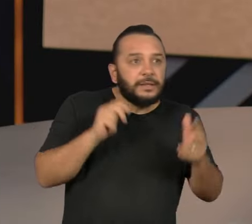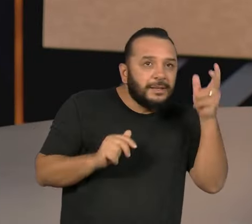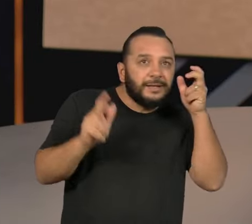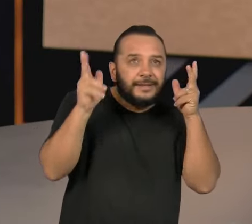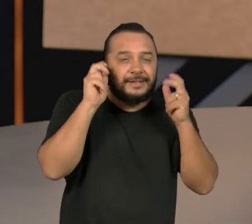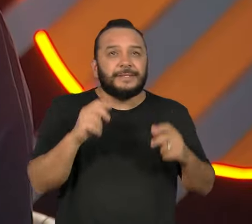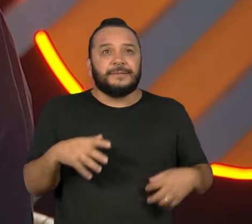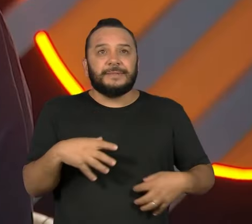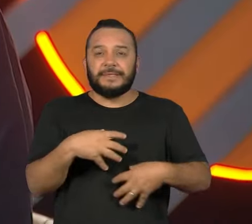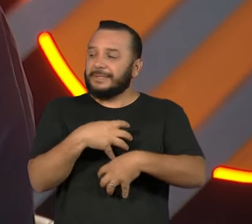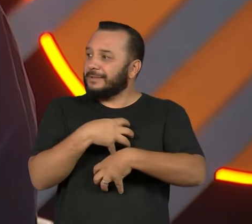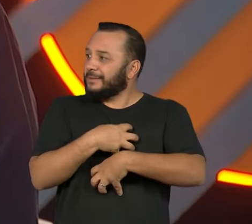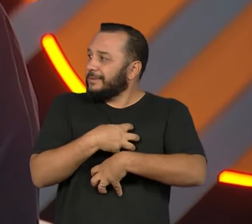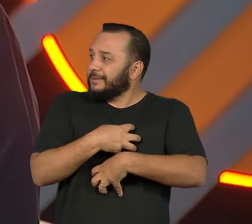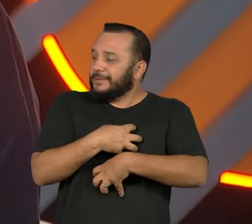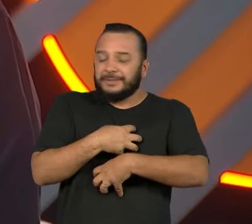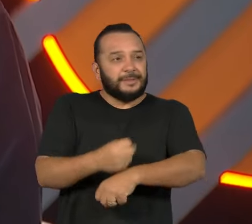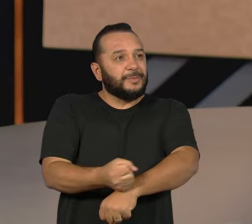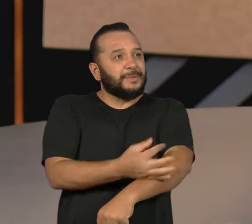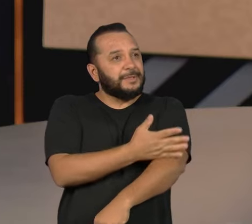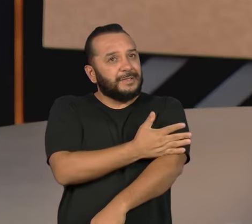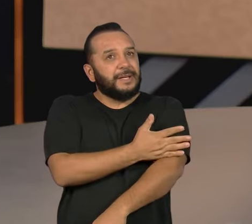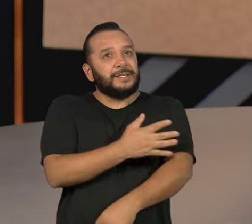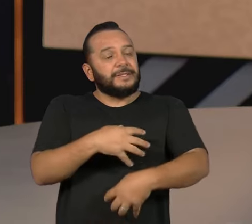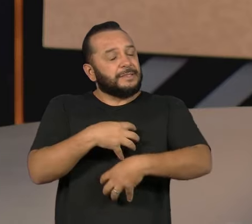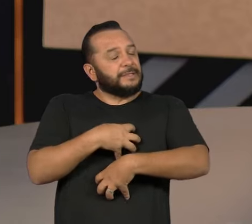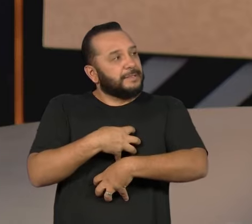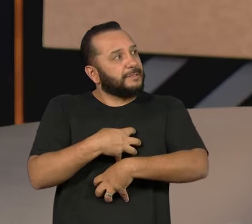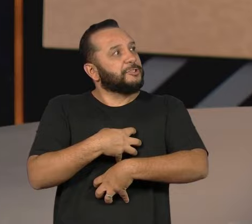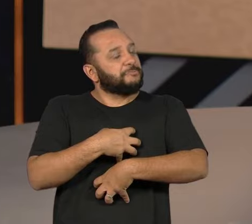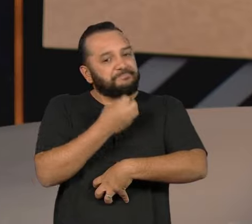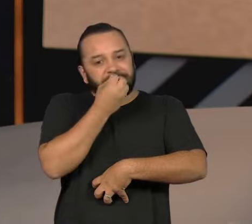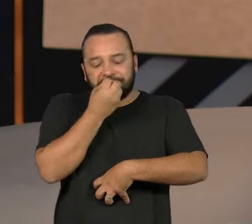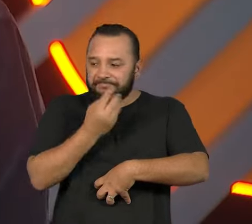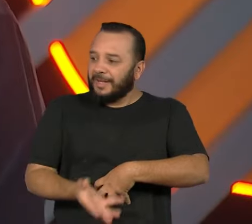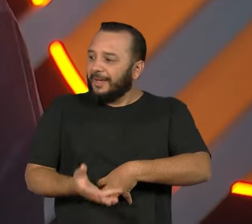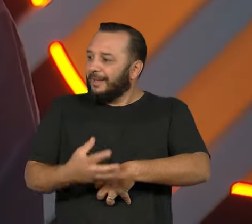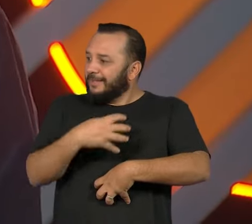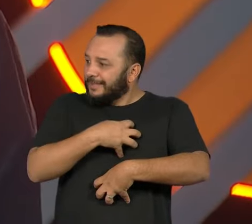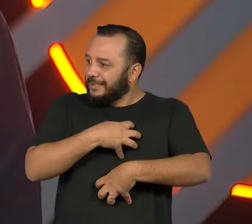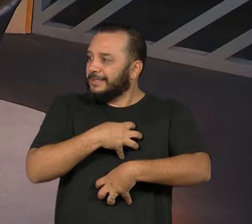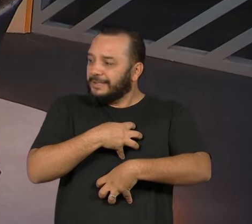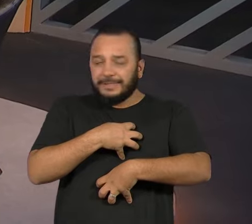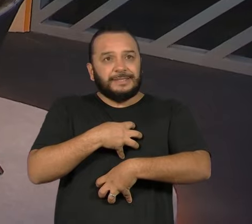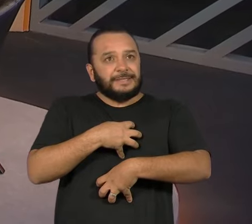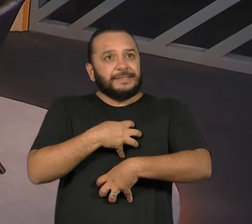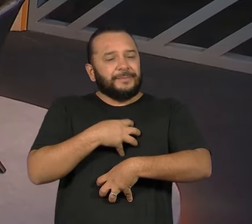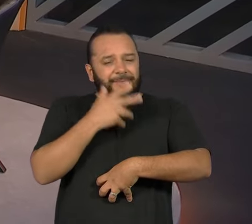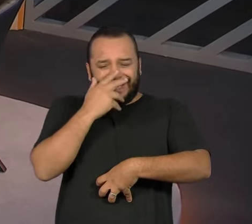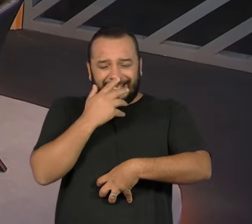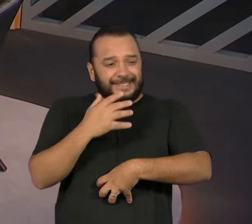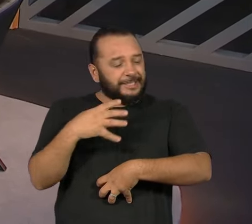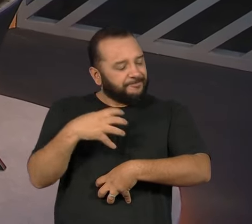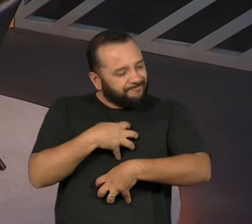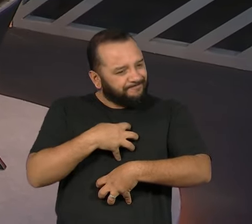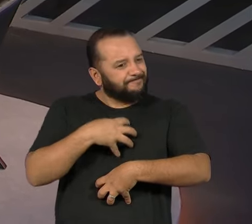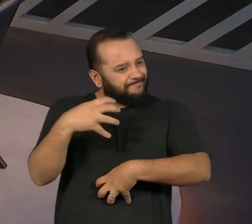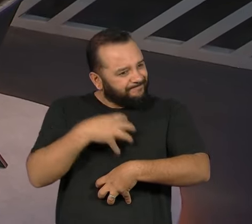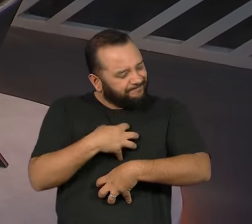tão pleno. Emocionado. Não, também. E pleno mesmo, sabe? Aquela coisa de bater aquela coisa dentro do peito,